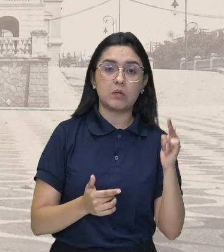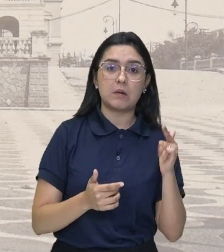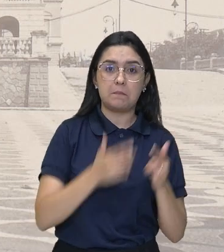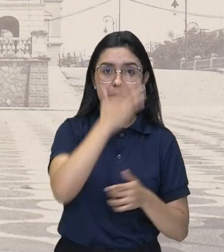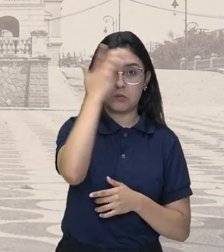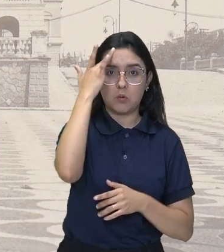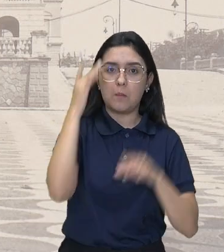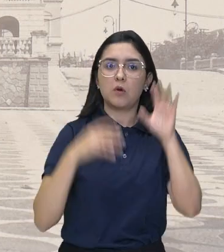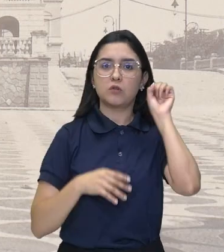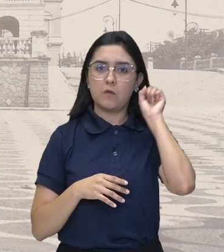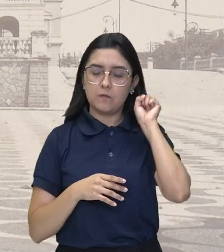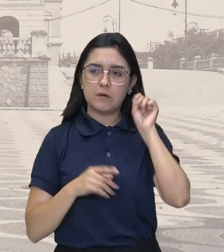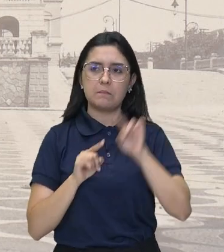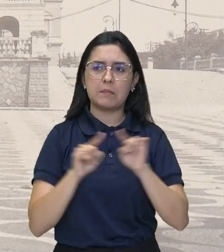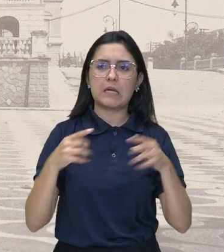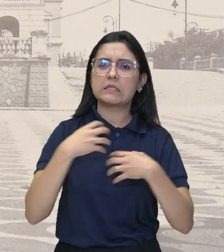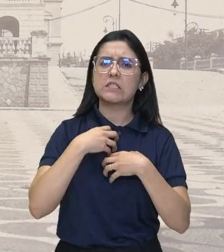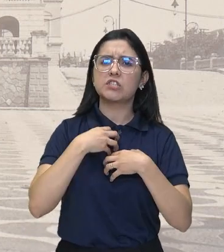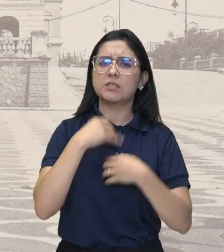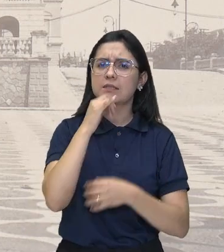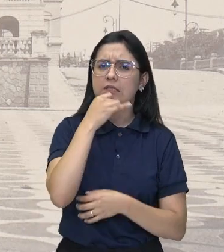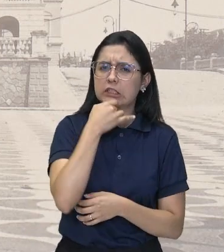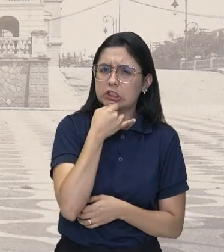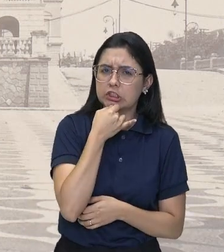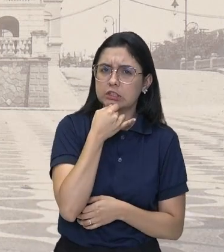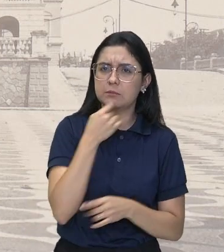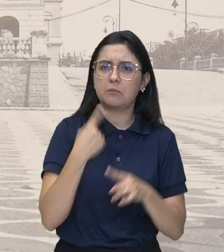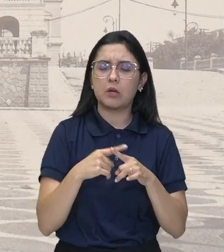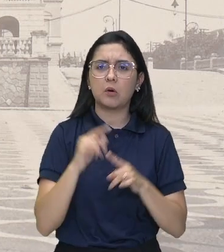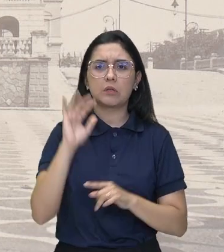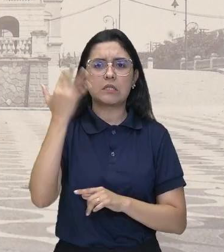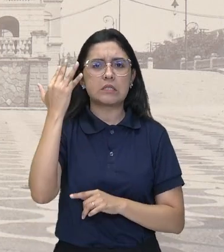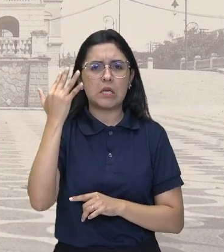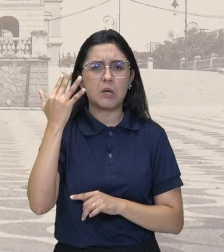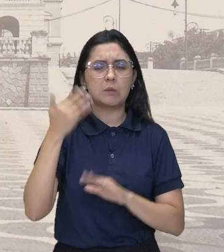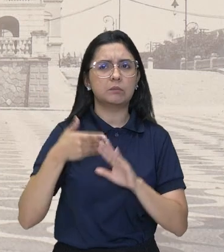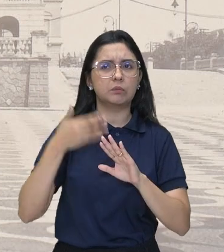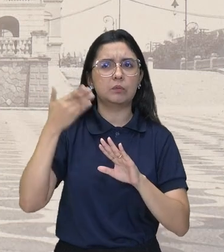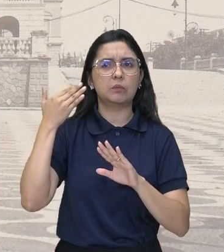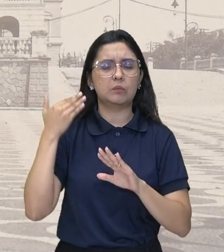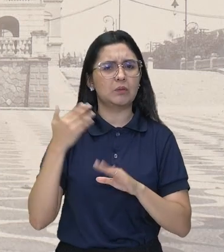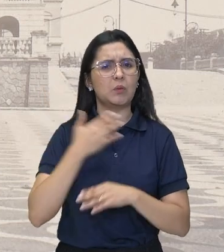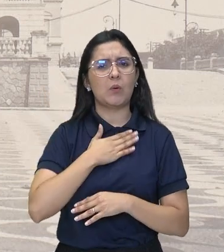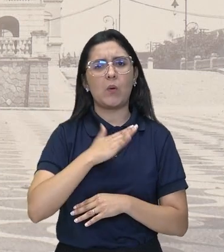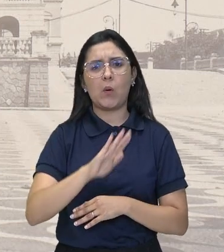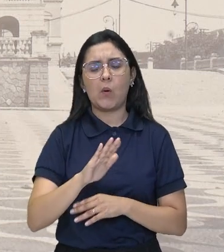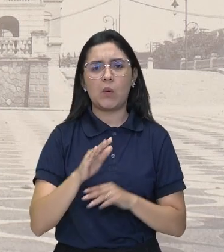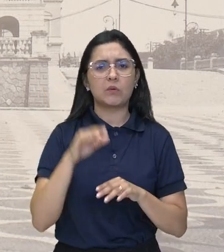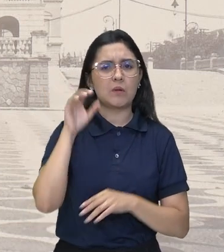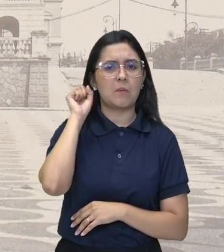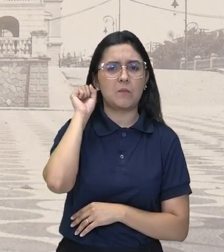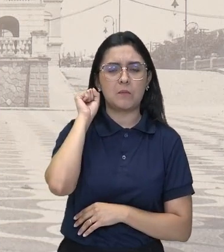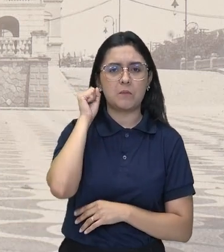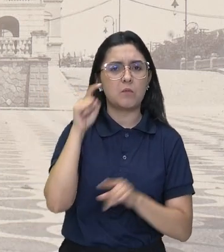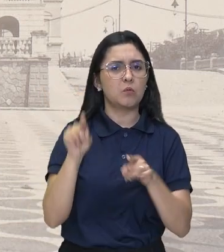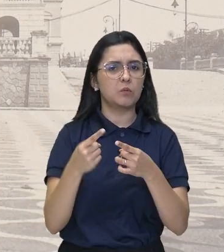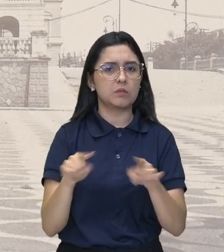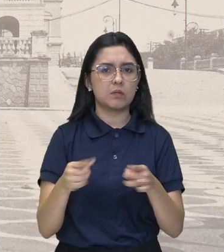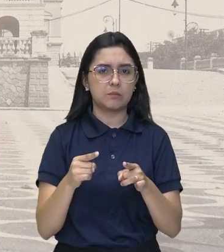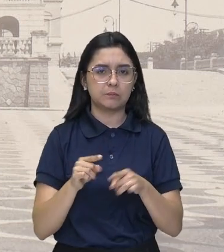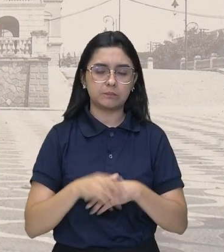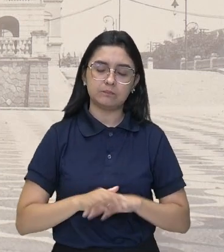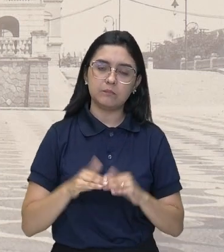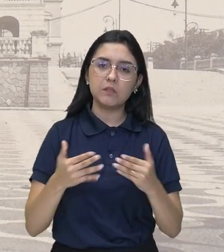essa música me dá uma tristeza porque aconteceu esse fato e eu não gosto muito de ouvir essa música. Então,